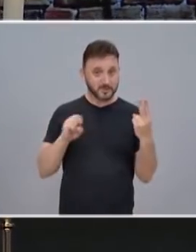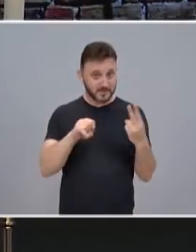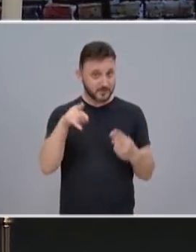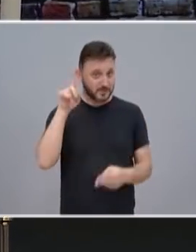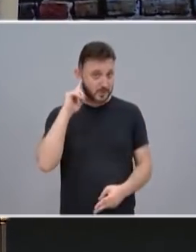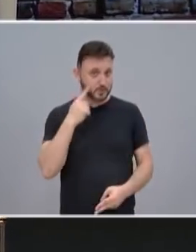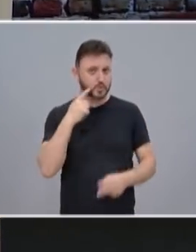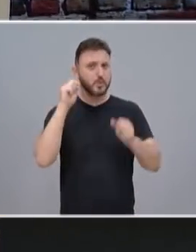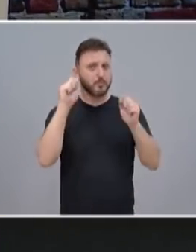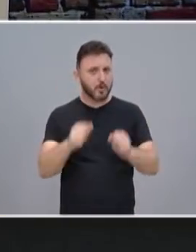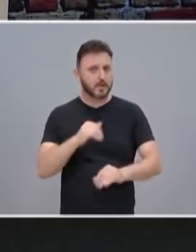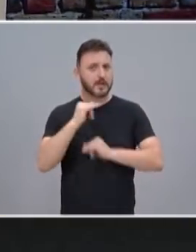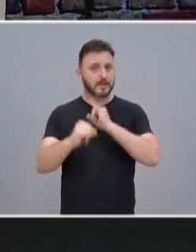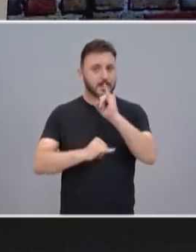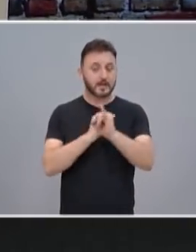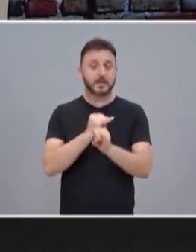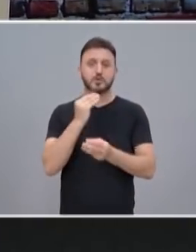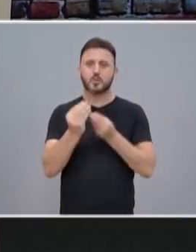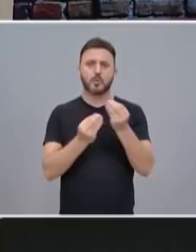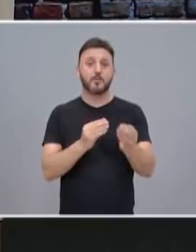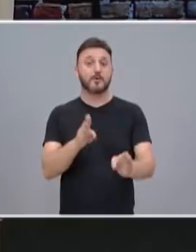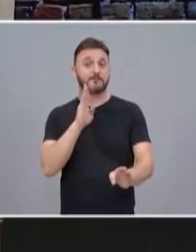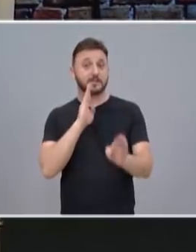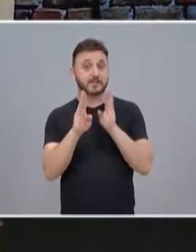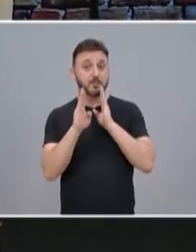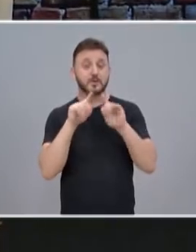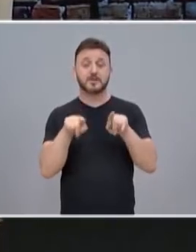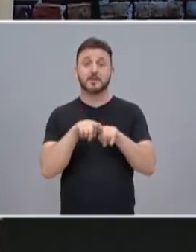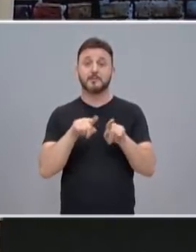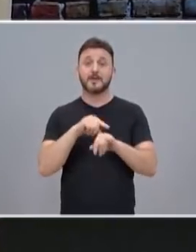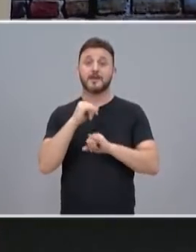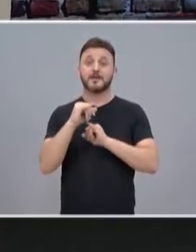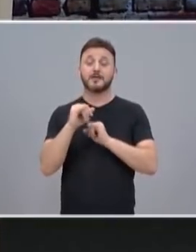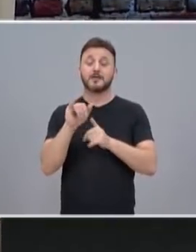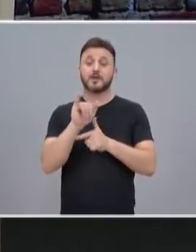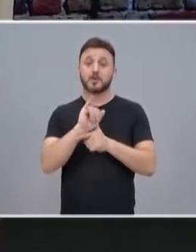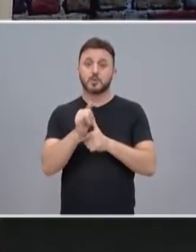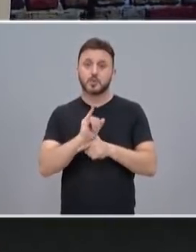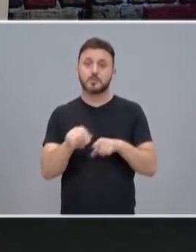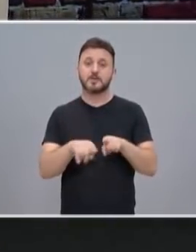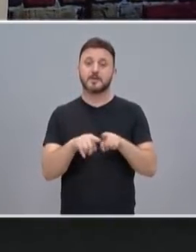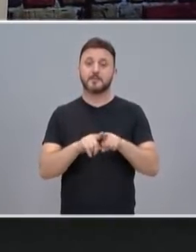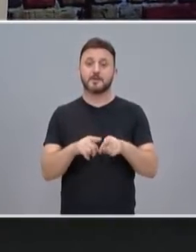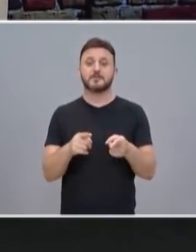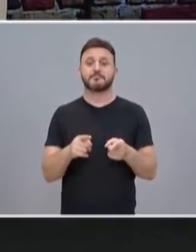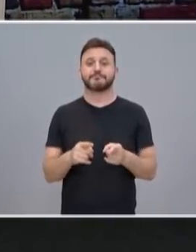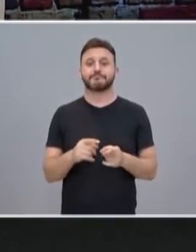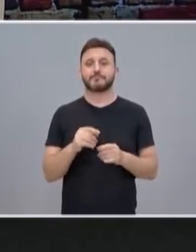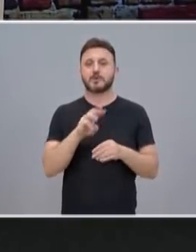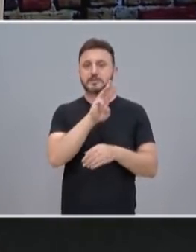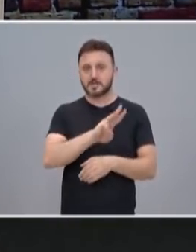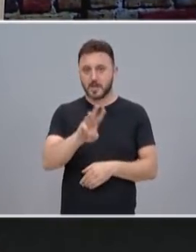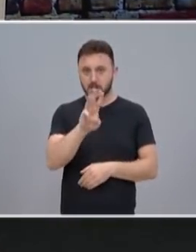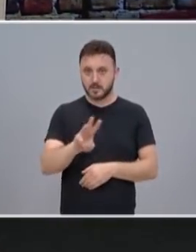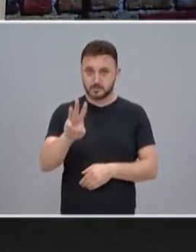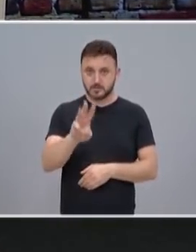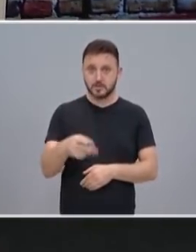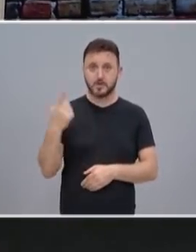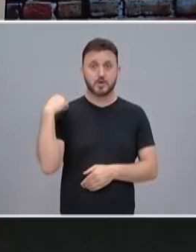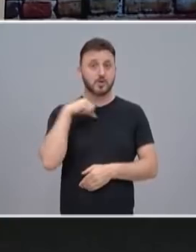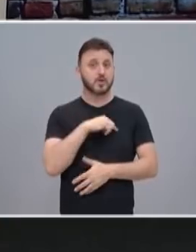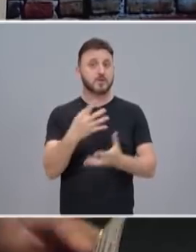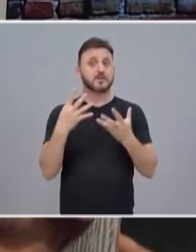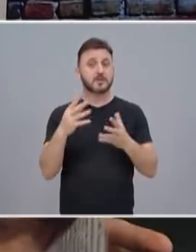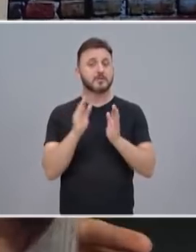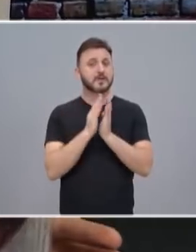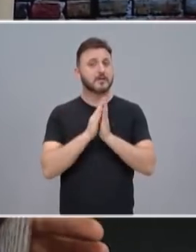41-3221-6060. Ligue para nós, participe conosco, é muito importante. Qual a sua muralha? Qual a sua barreira? Nós queremos rezar por você.